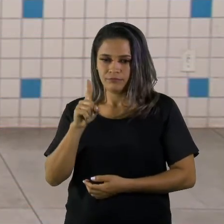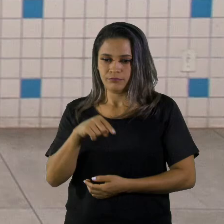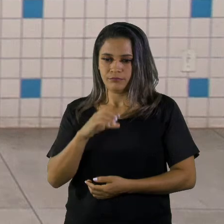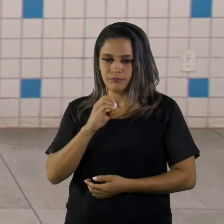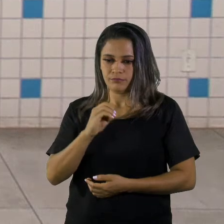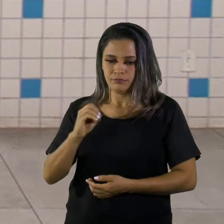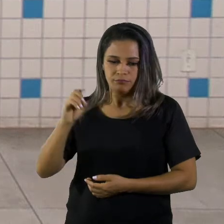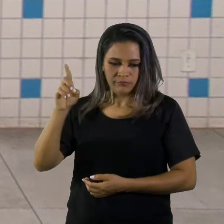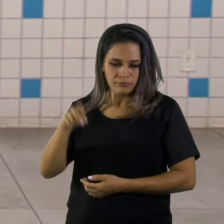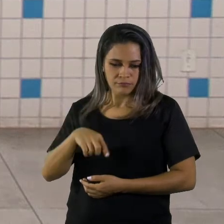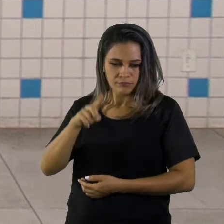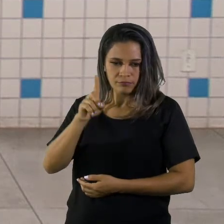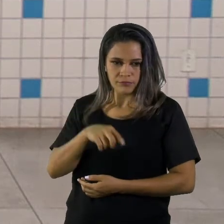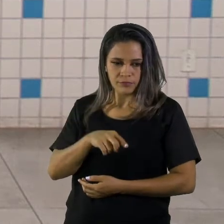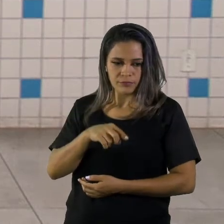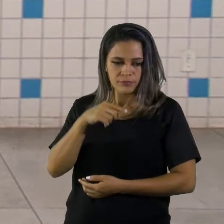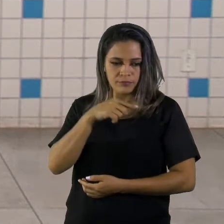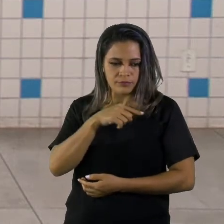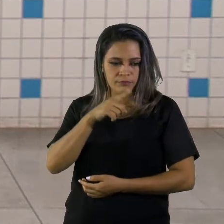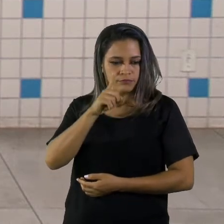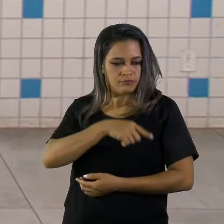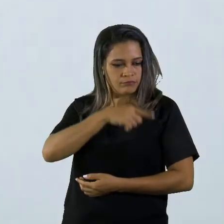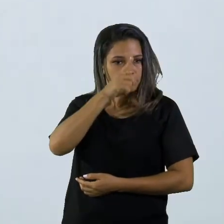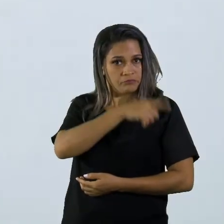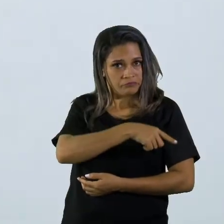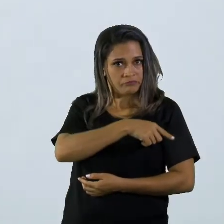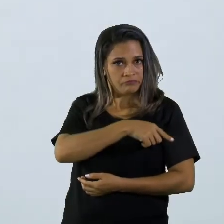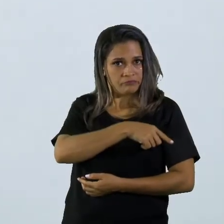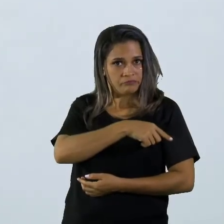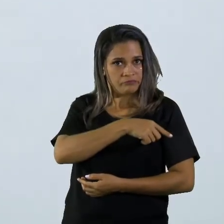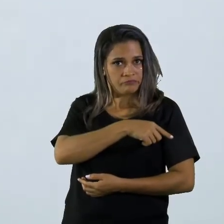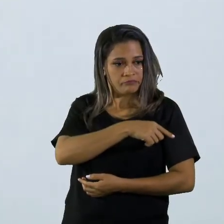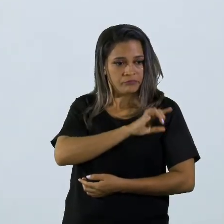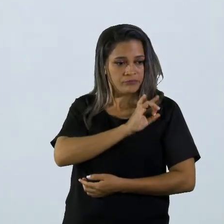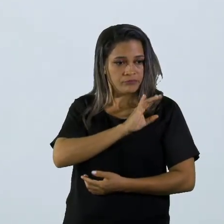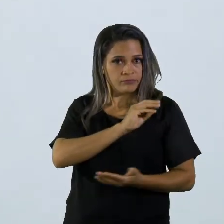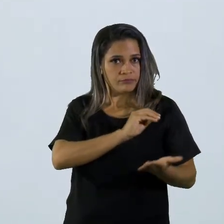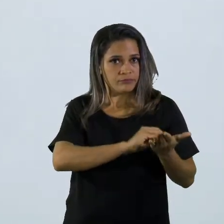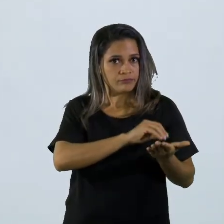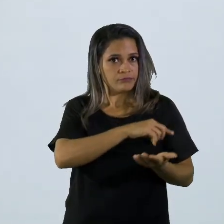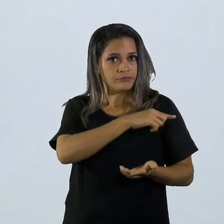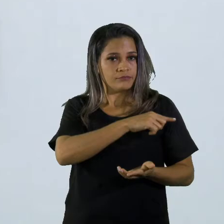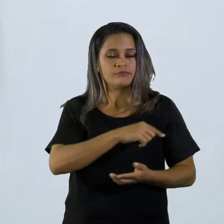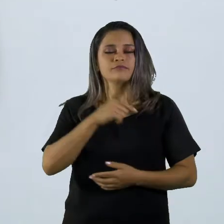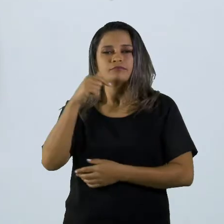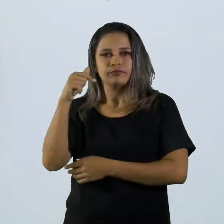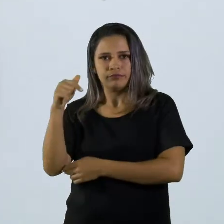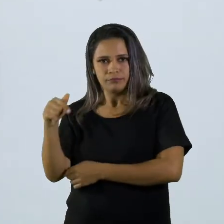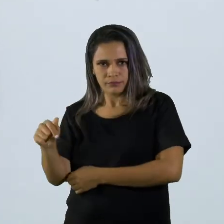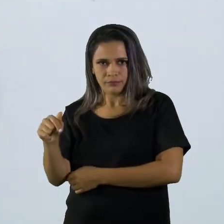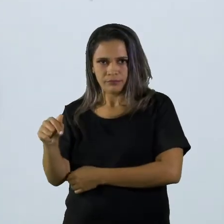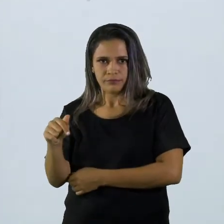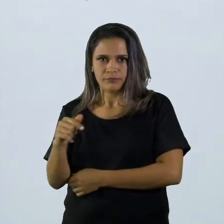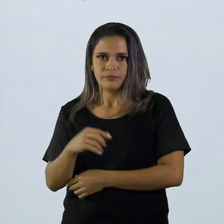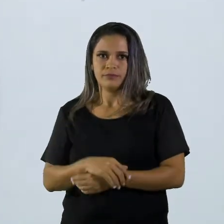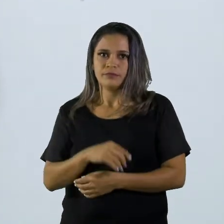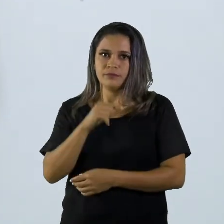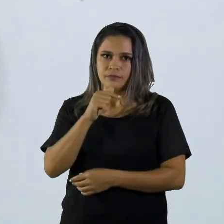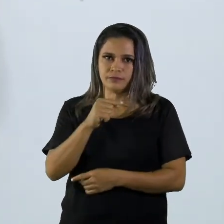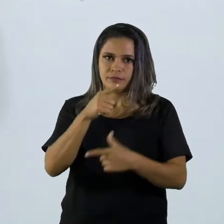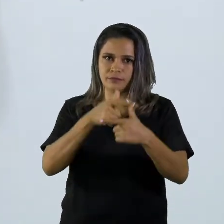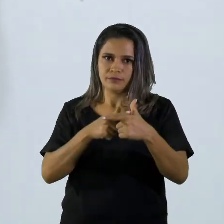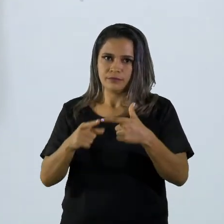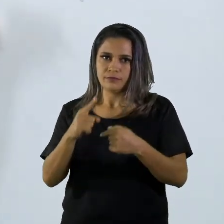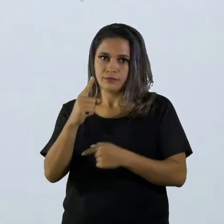zeros e aqui também 2 zeros. Restou quem? 7, né? 7 dividido por 1 é igual